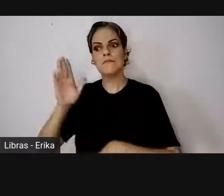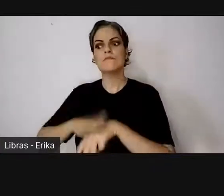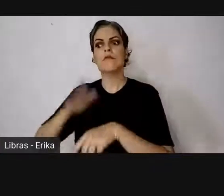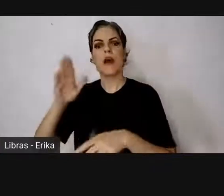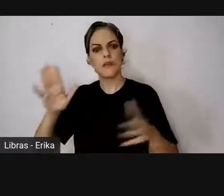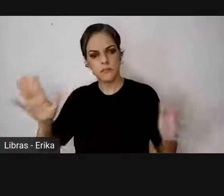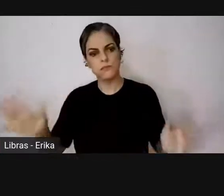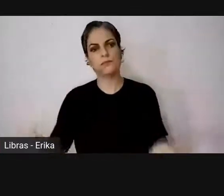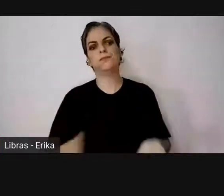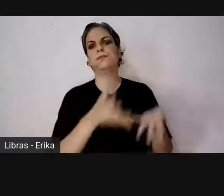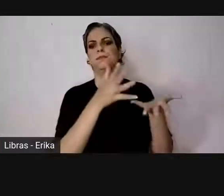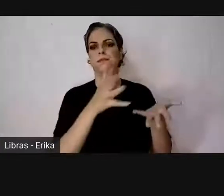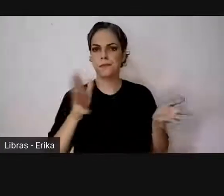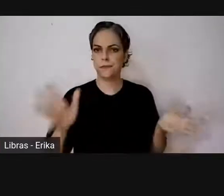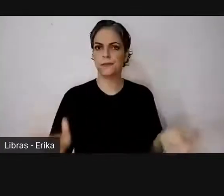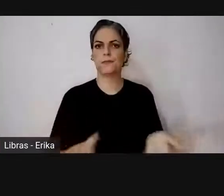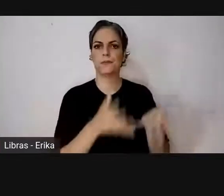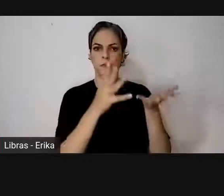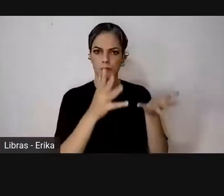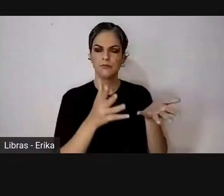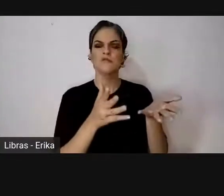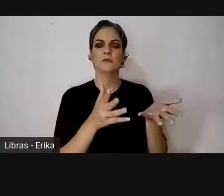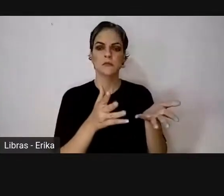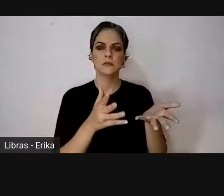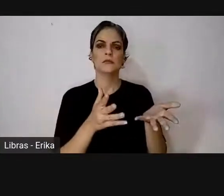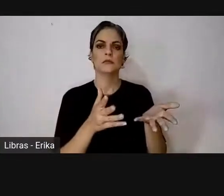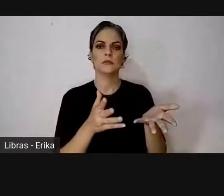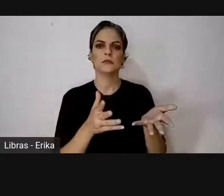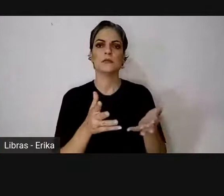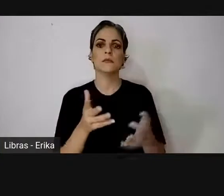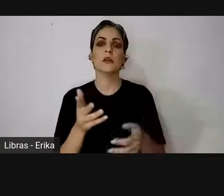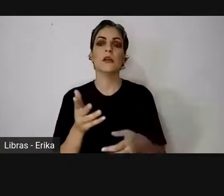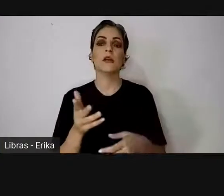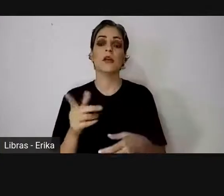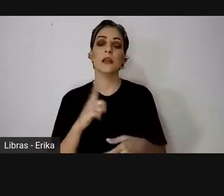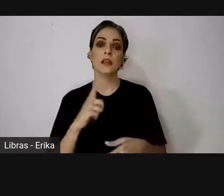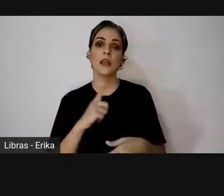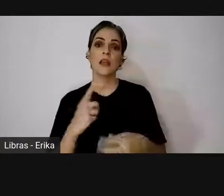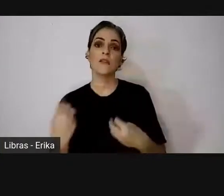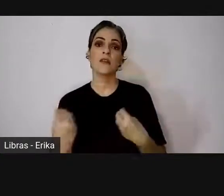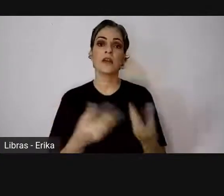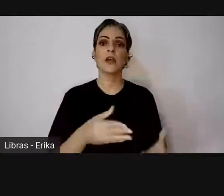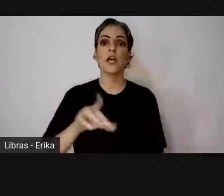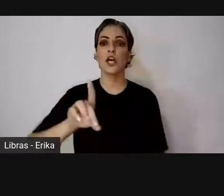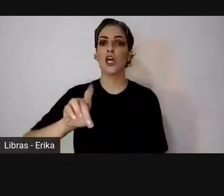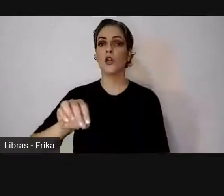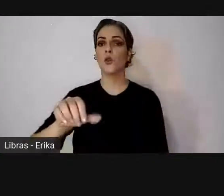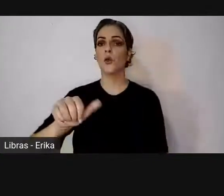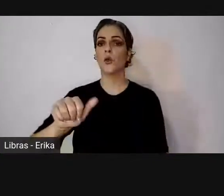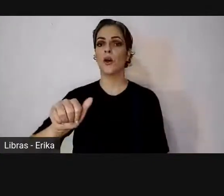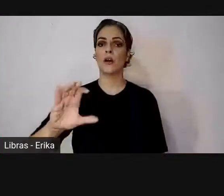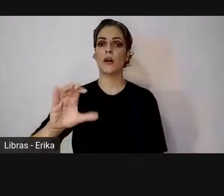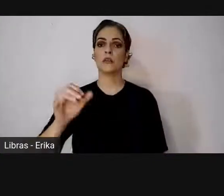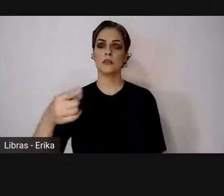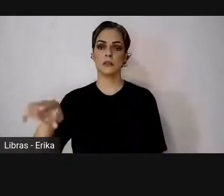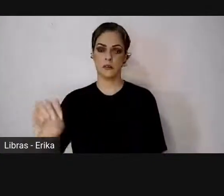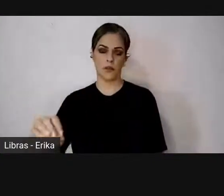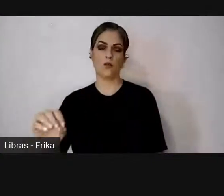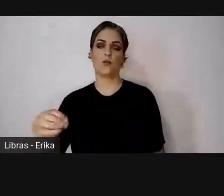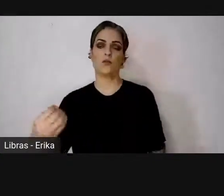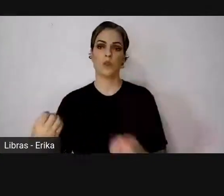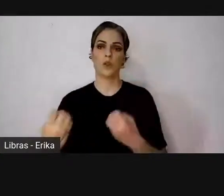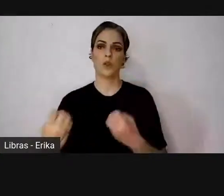Parlamento e dar uma doação, que chama um grant, uma doação para o Parlamento,